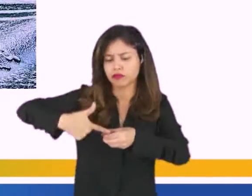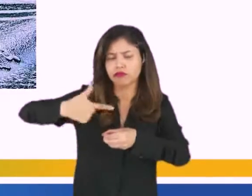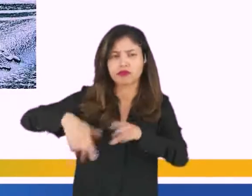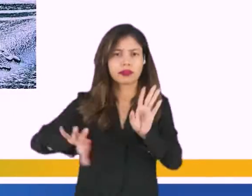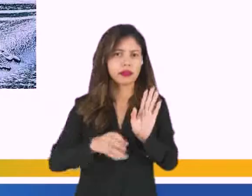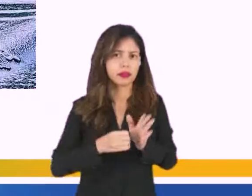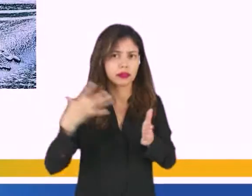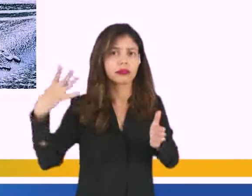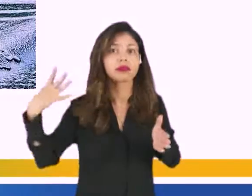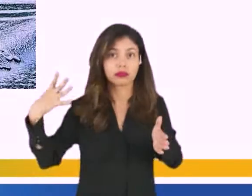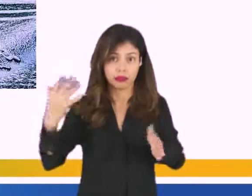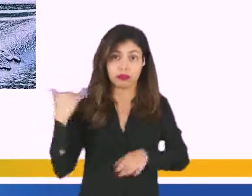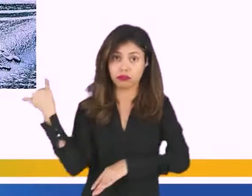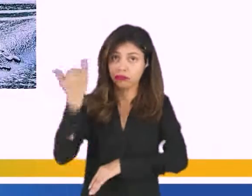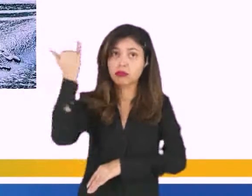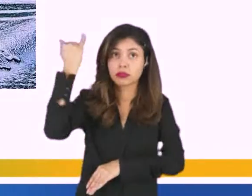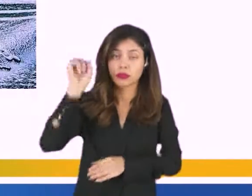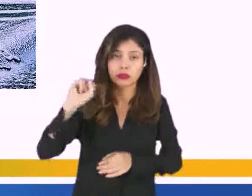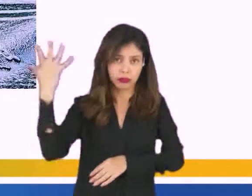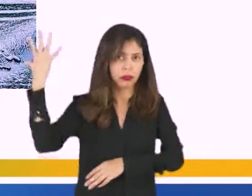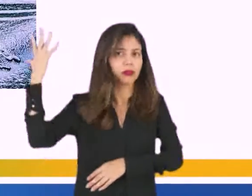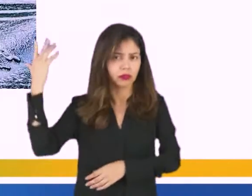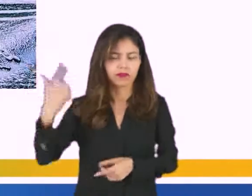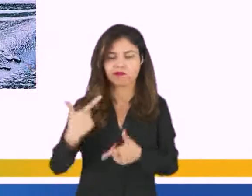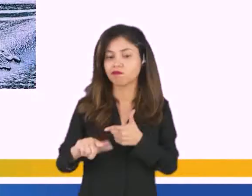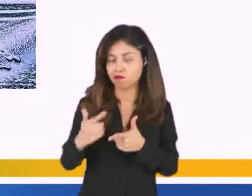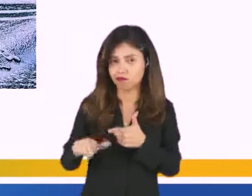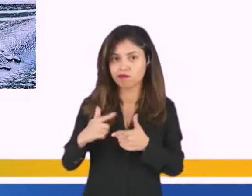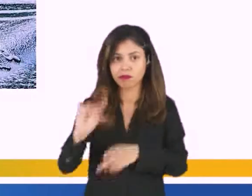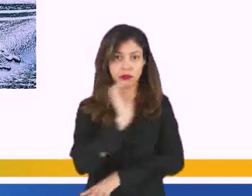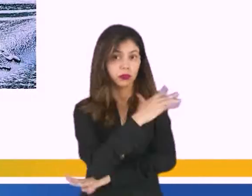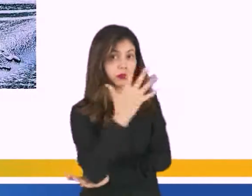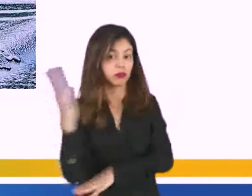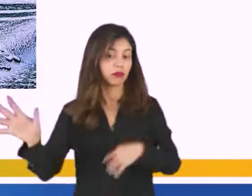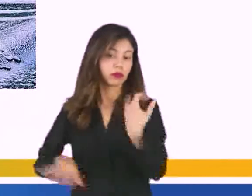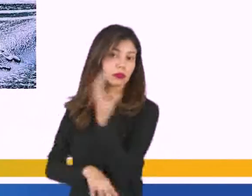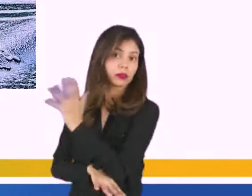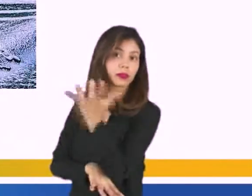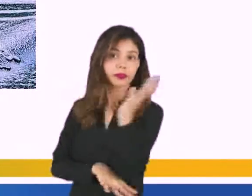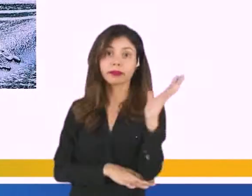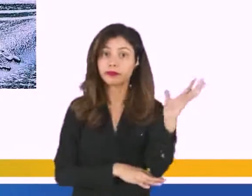principalmente acontece muitos incidentes ambientais, onde é